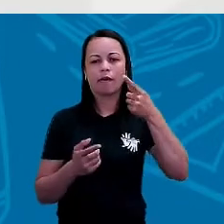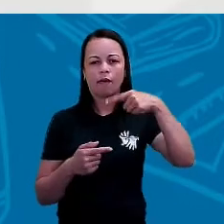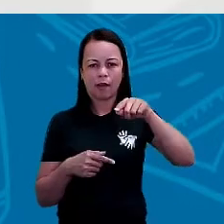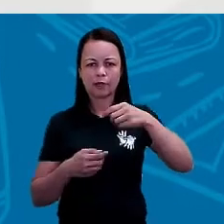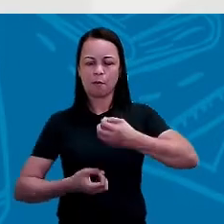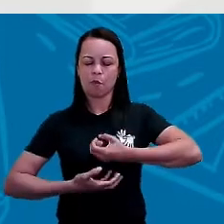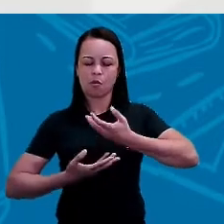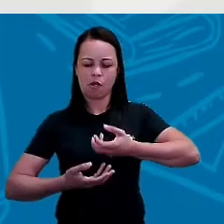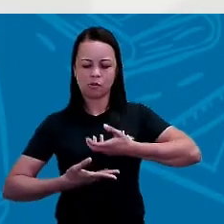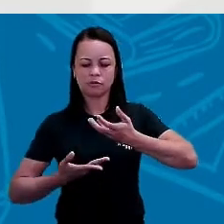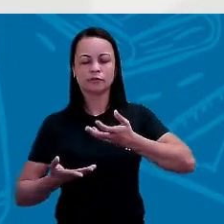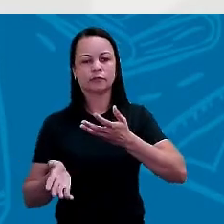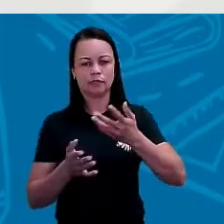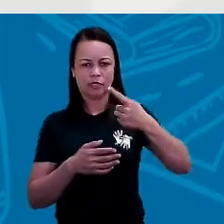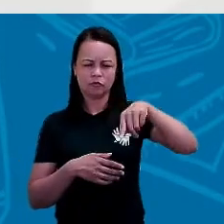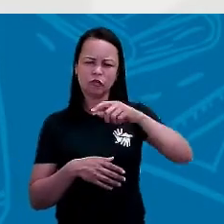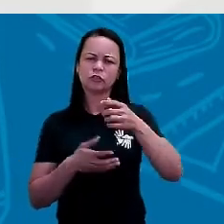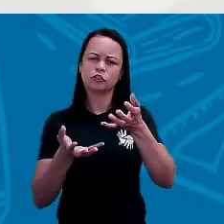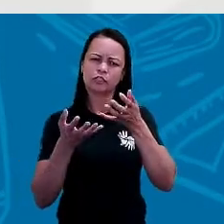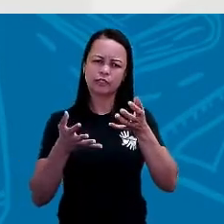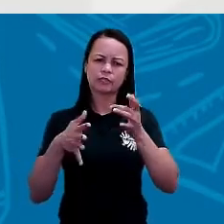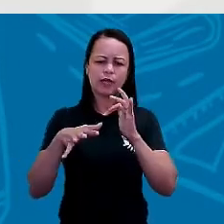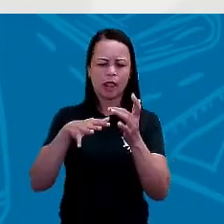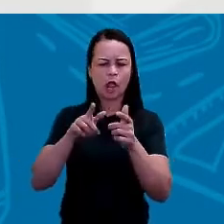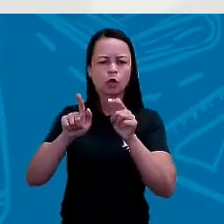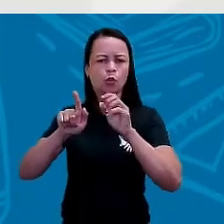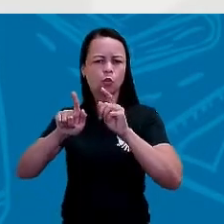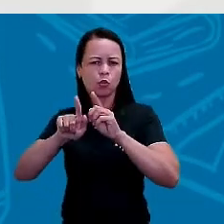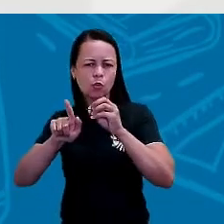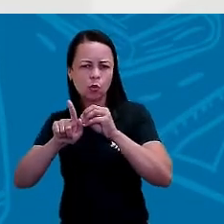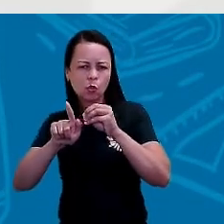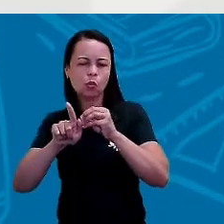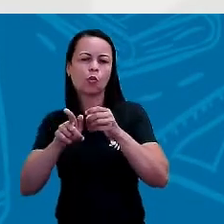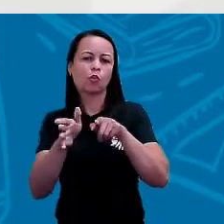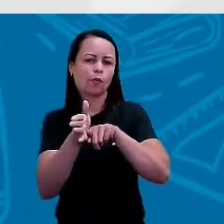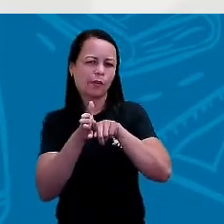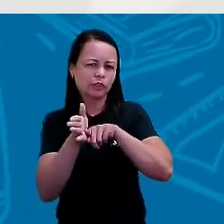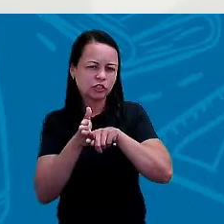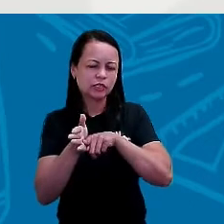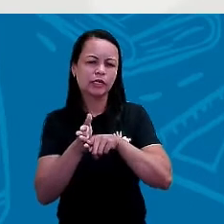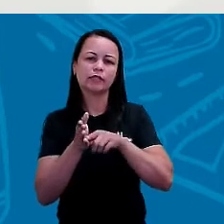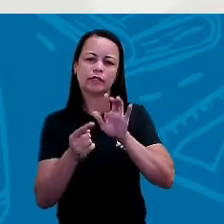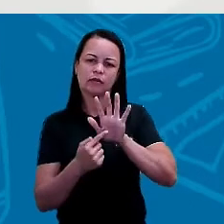essa obra, podem pesquisar lá no Google e aparece a obra completa para vocês.